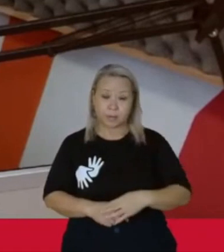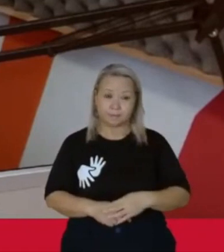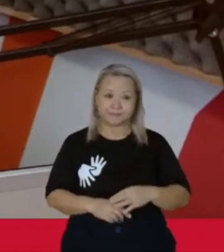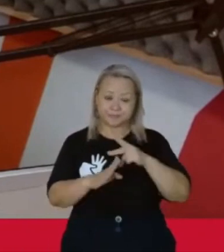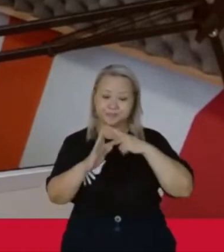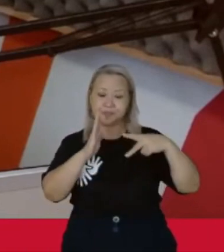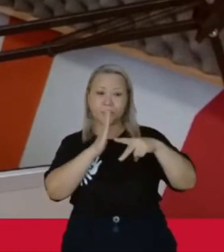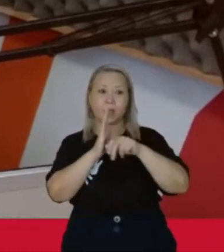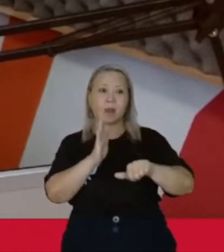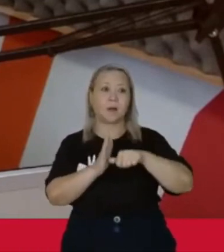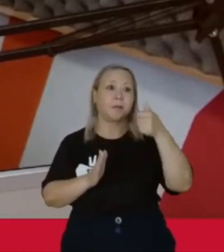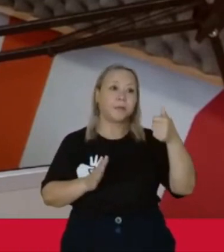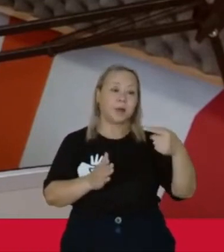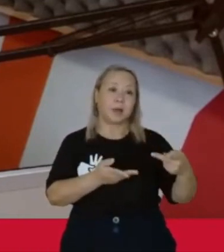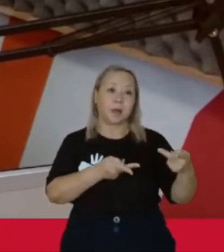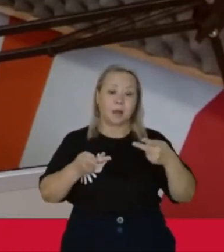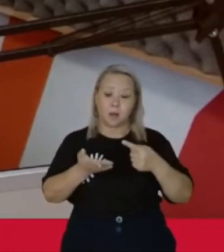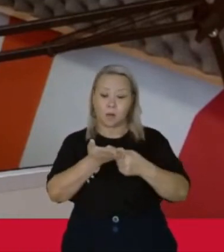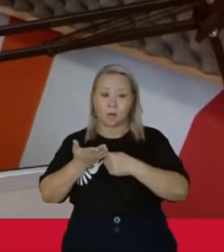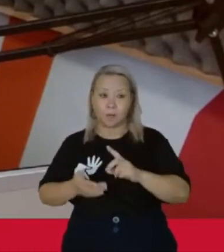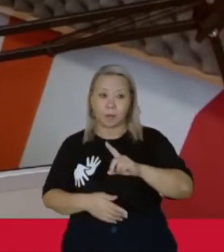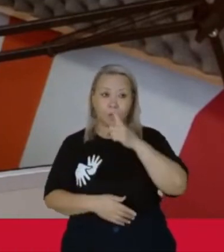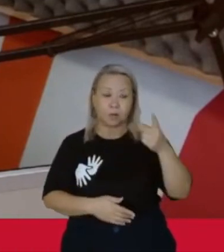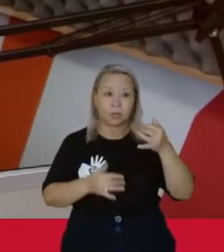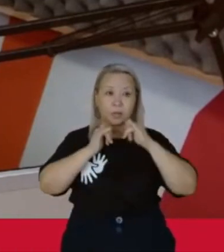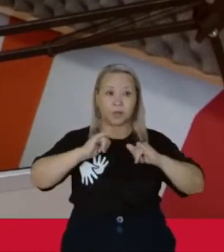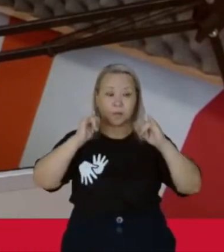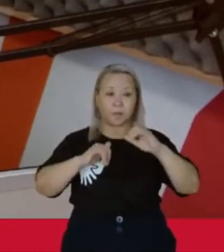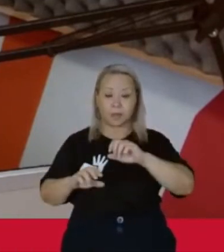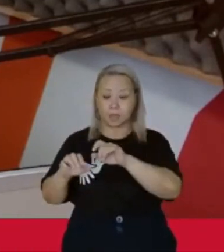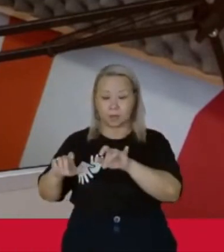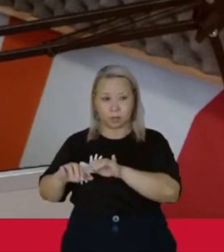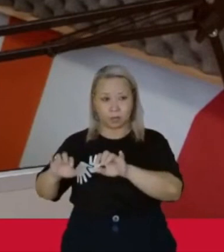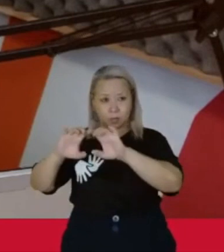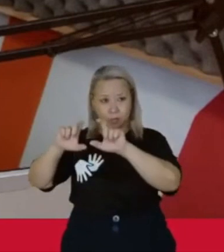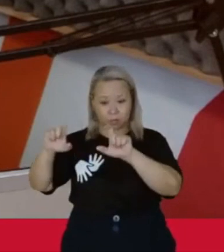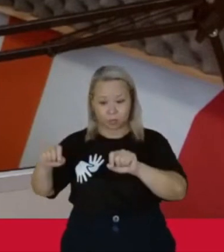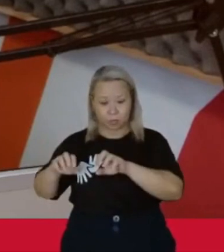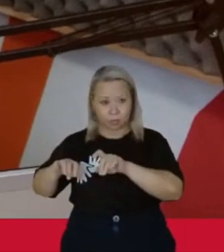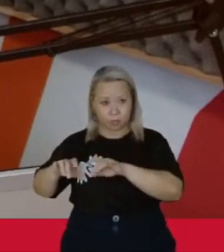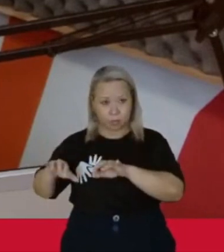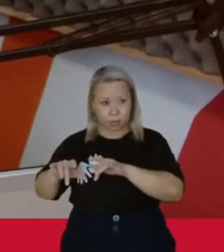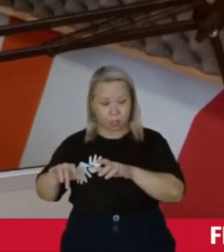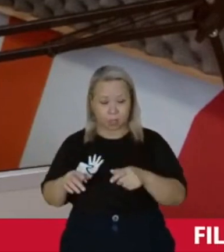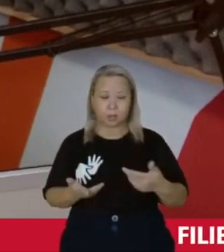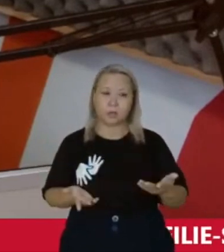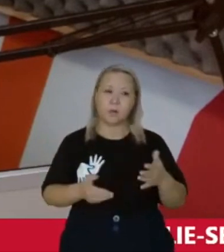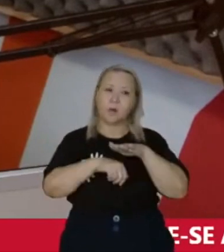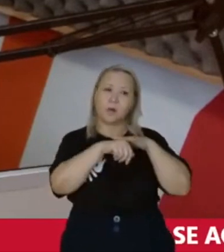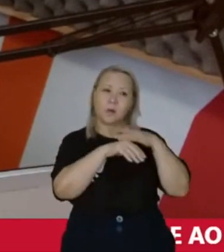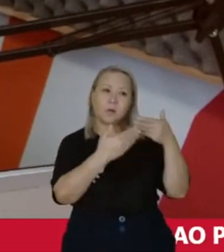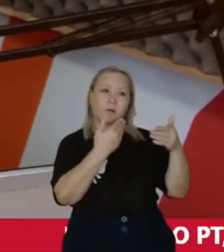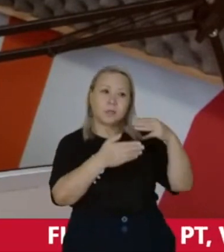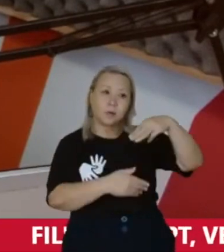dia, já informando aqui no nosso chat para o Tiago Viana Barbosa, que daqui a pouquinho nós vamos conversar com a